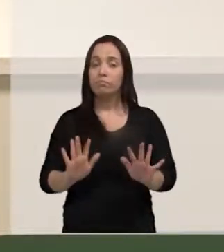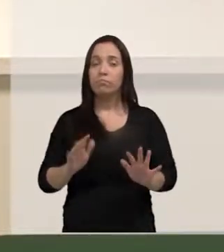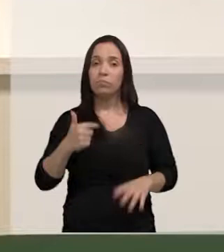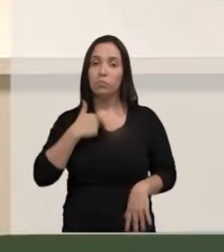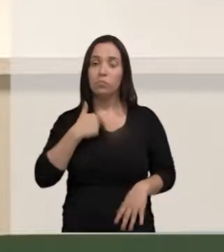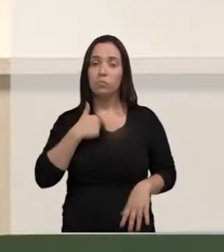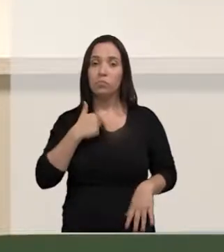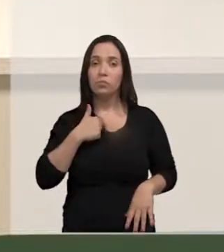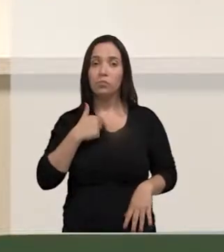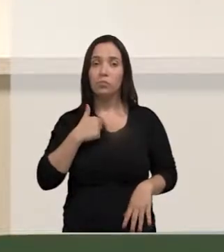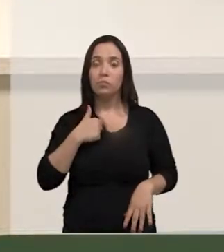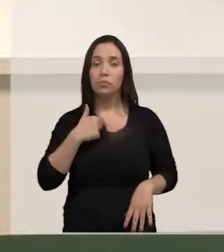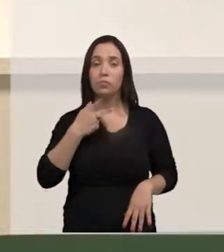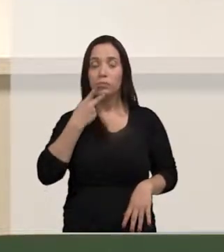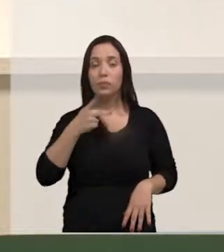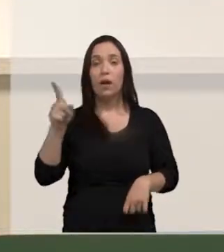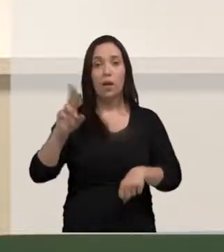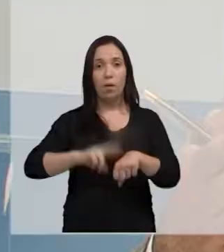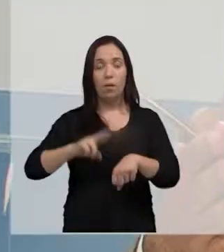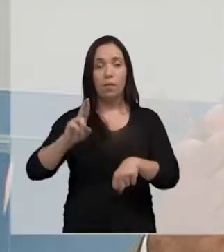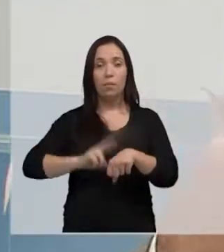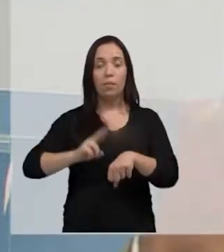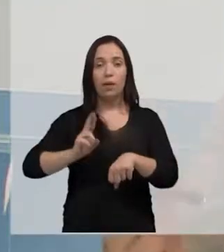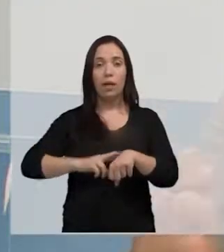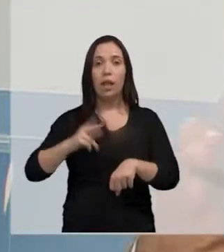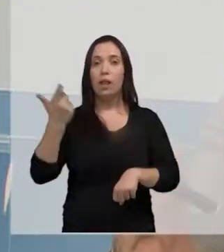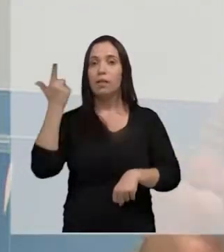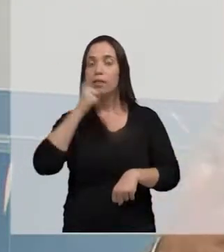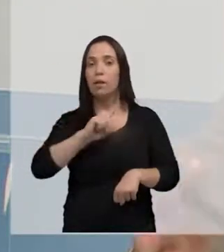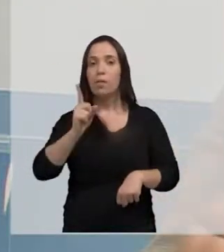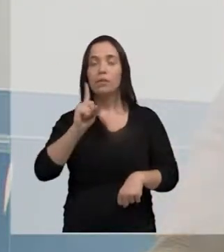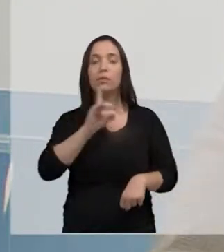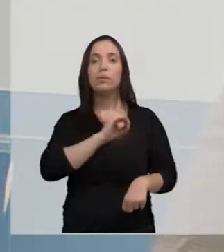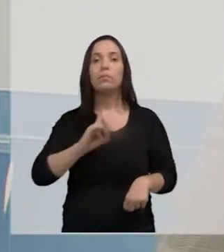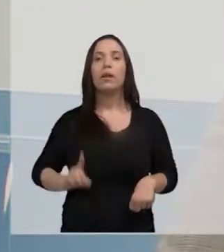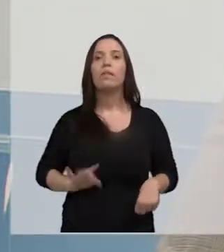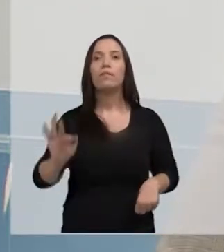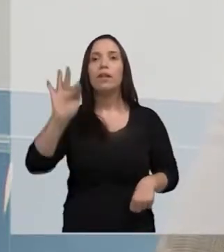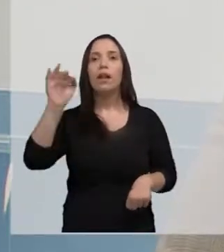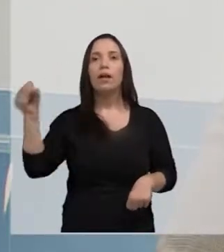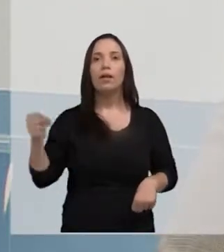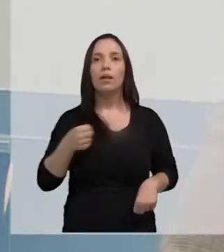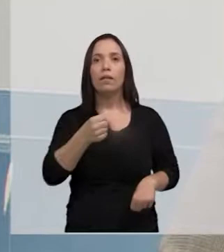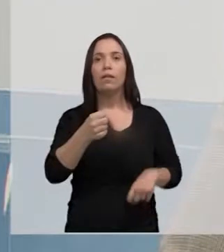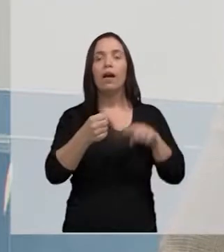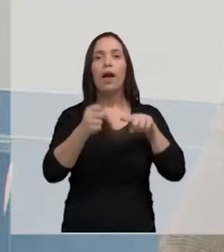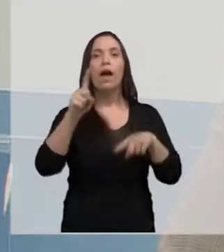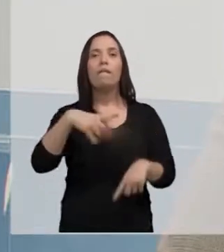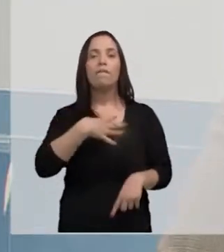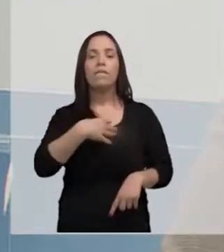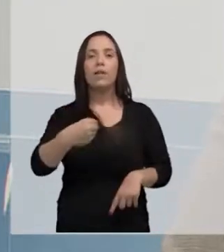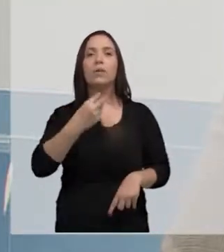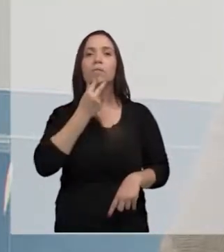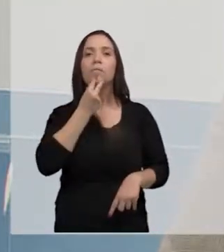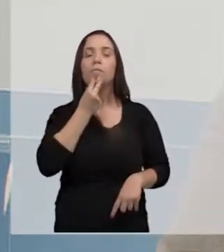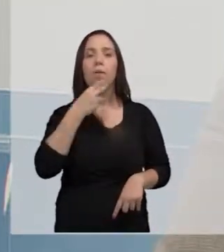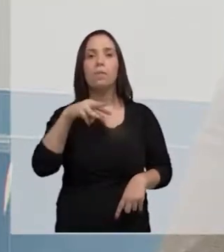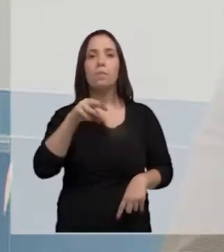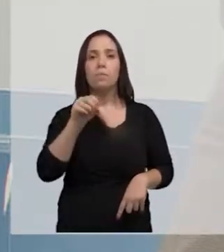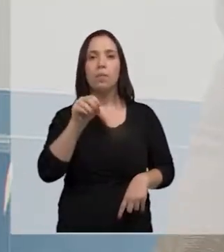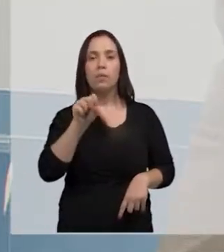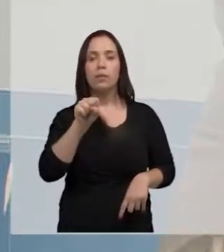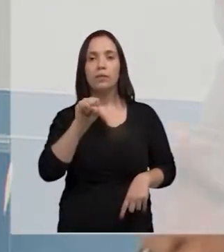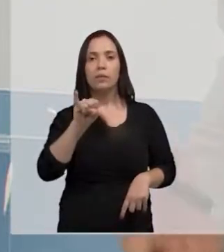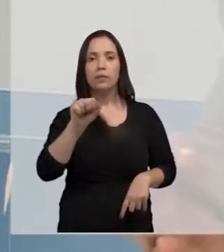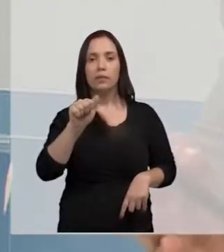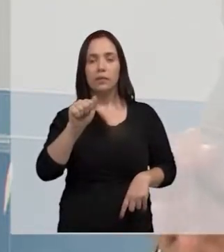Apesar de que eu não posso falar muito nisso não, porque o Roberto Cláudio também não conseguiu eleger o federal dele, que era... O filho do Moroni. O filho do Moroni, o Mosias. Não